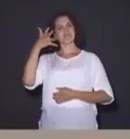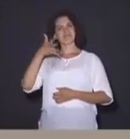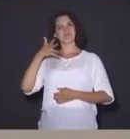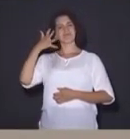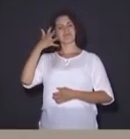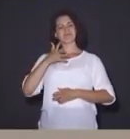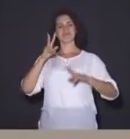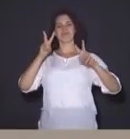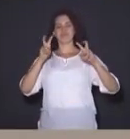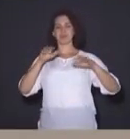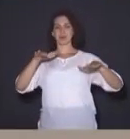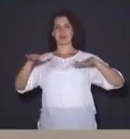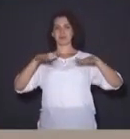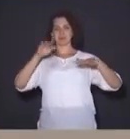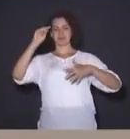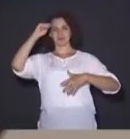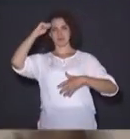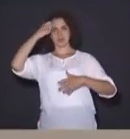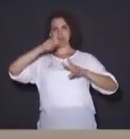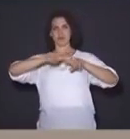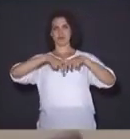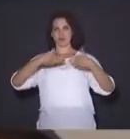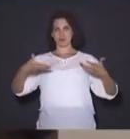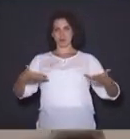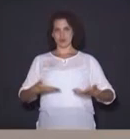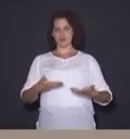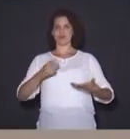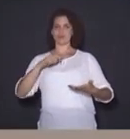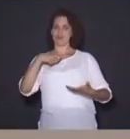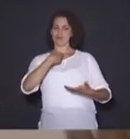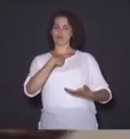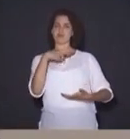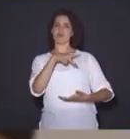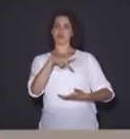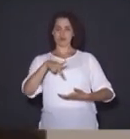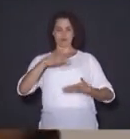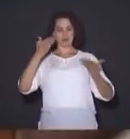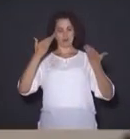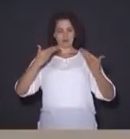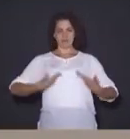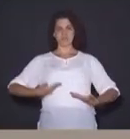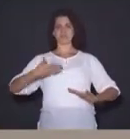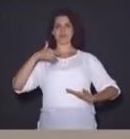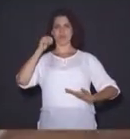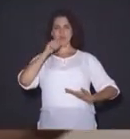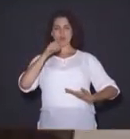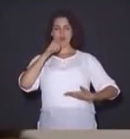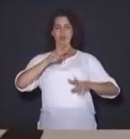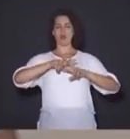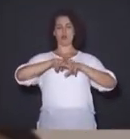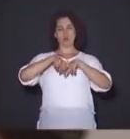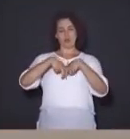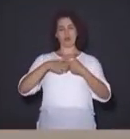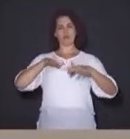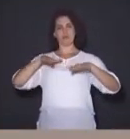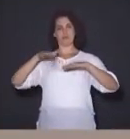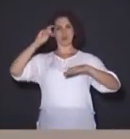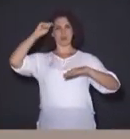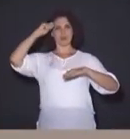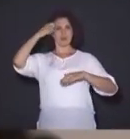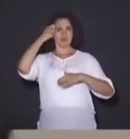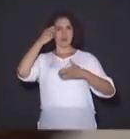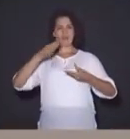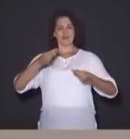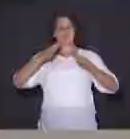a questão do movimento porque hoje só a professora que sua mulher pensou muitas interferências do movimento negro das experiências